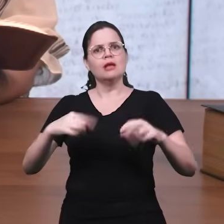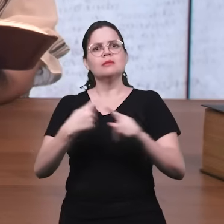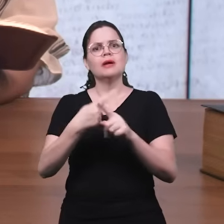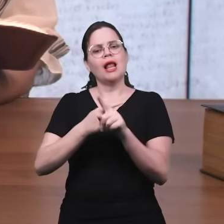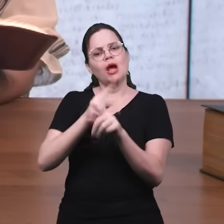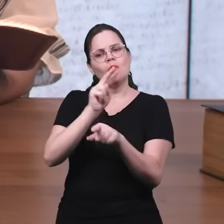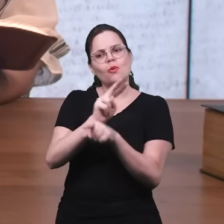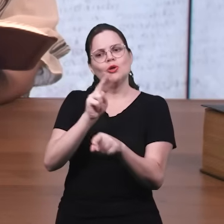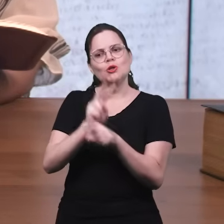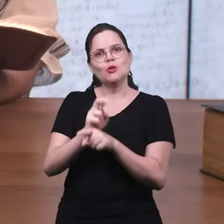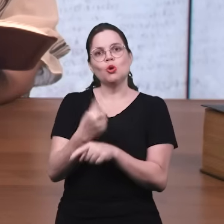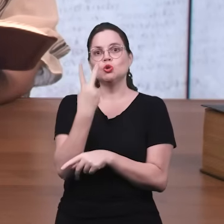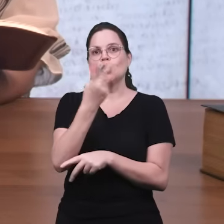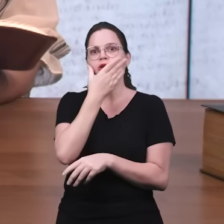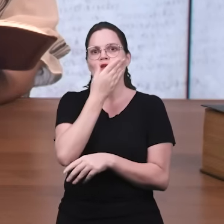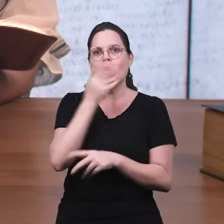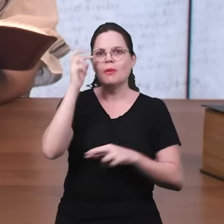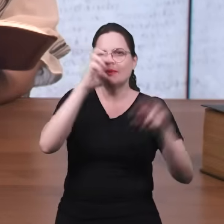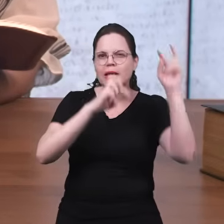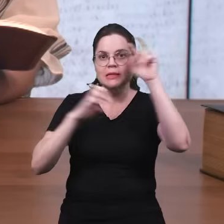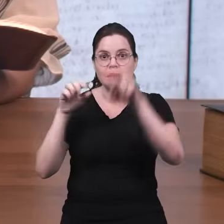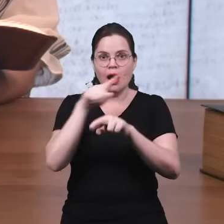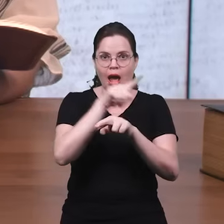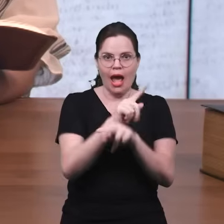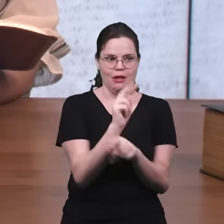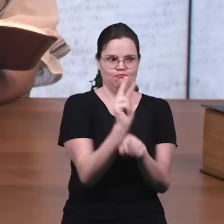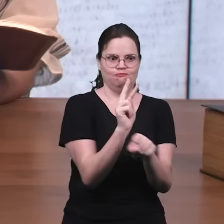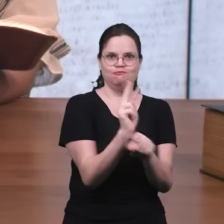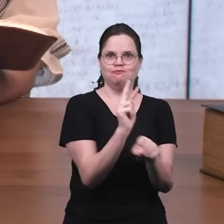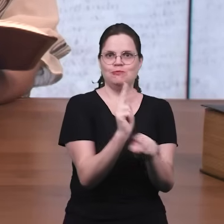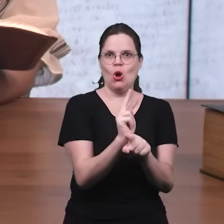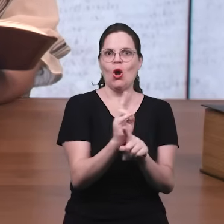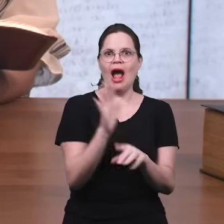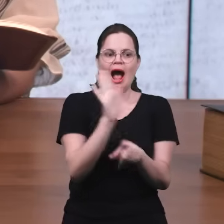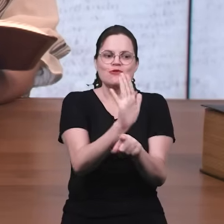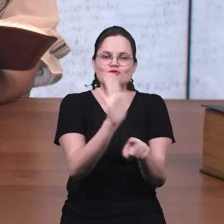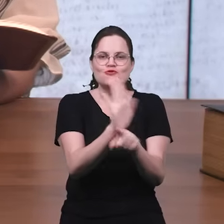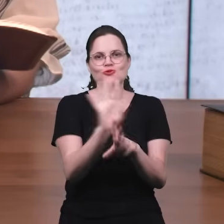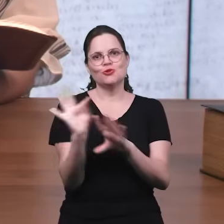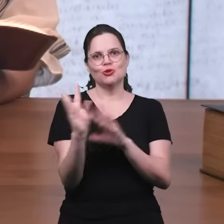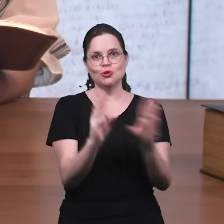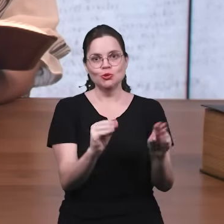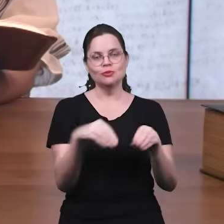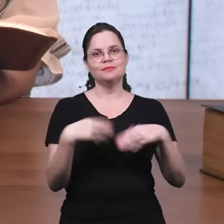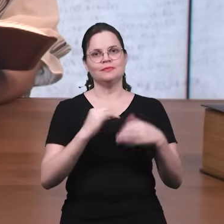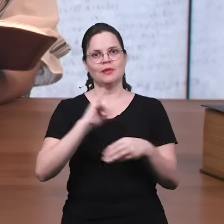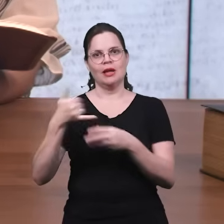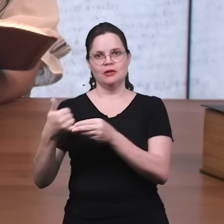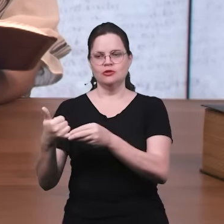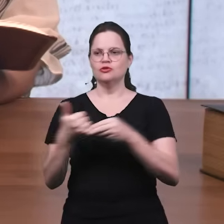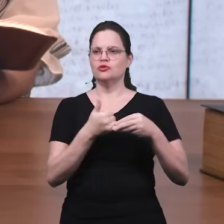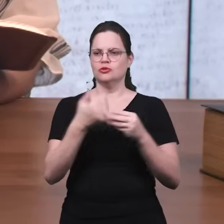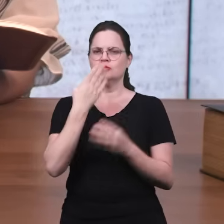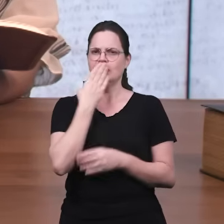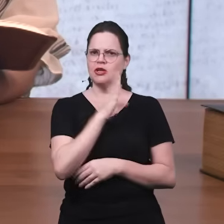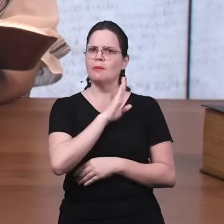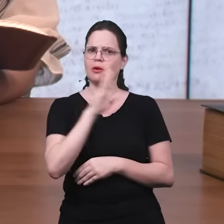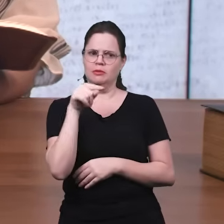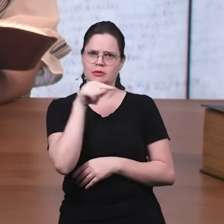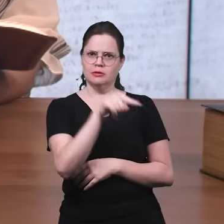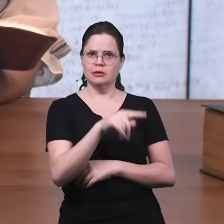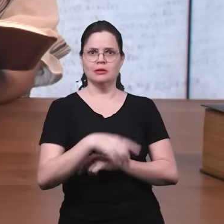tinha enviado a espiar Jericó. E naquele tempo Josué os esconjurou,